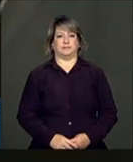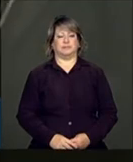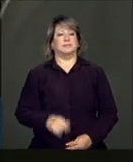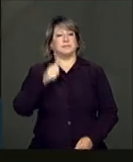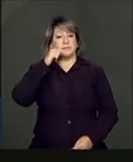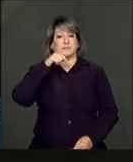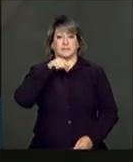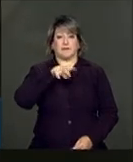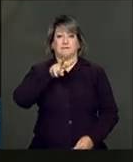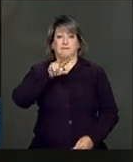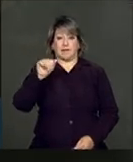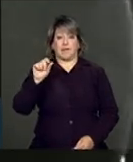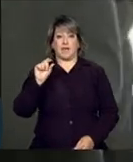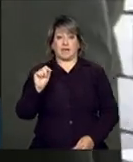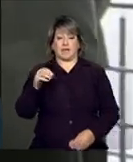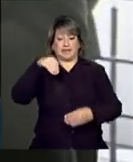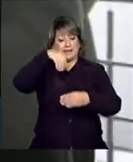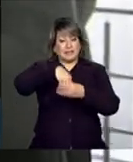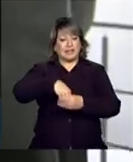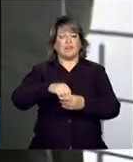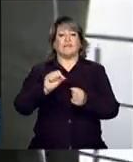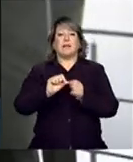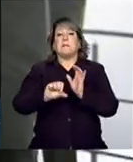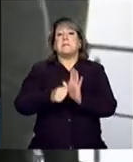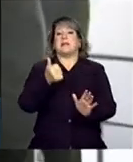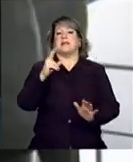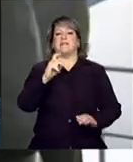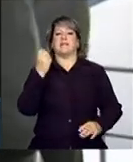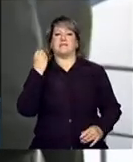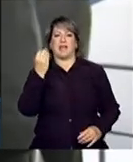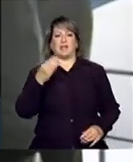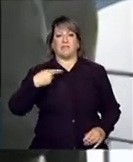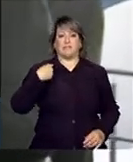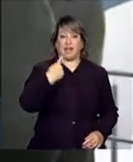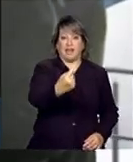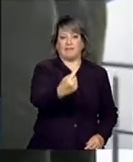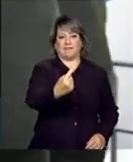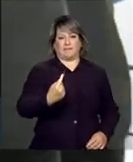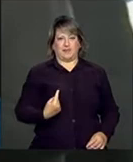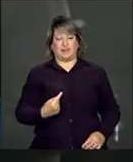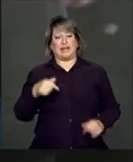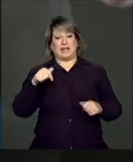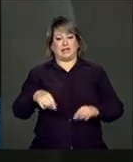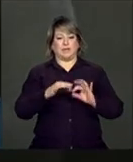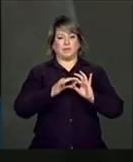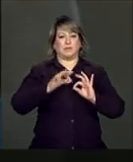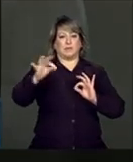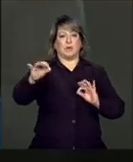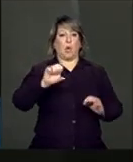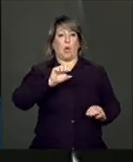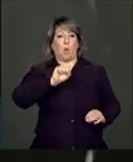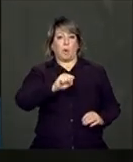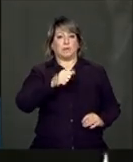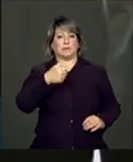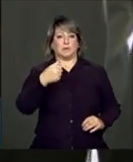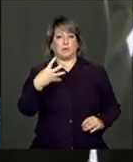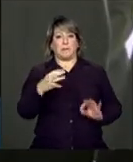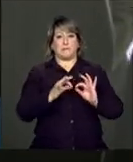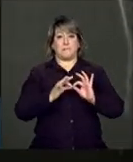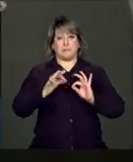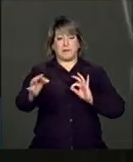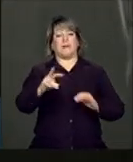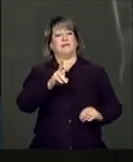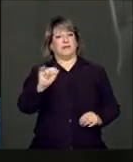Ela vai embarcar no aeromóvel e fazer a primeira viagem de ida e volta. O trajeto de 814 metros vai